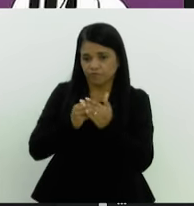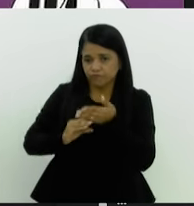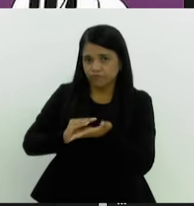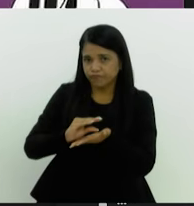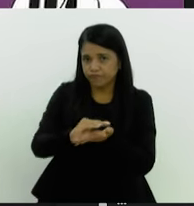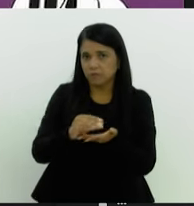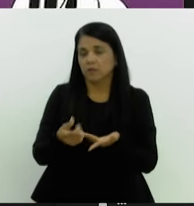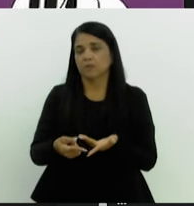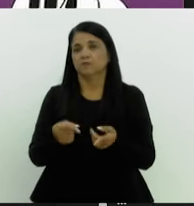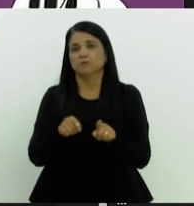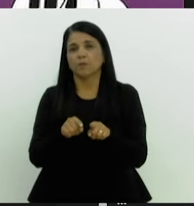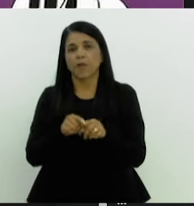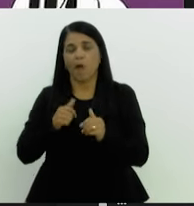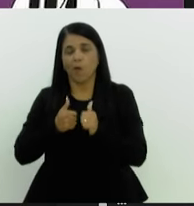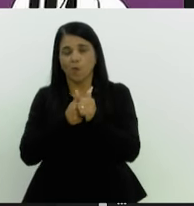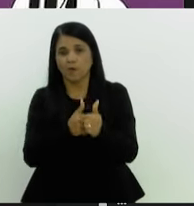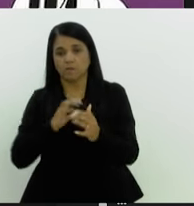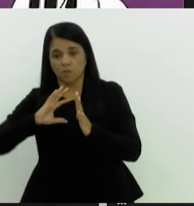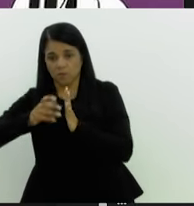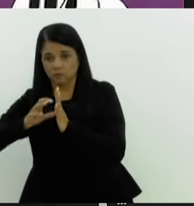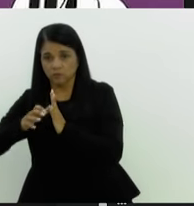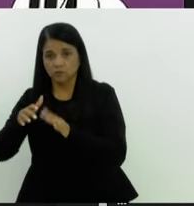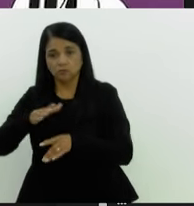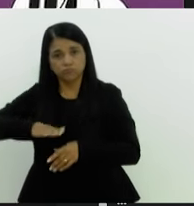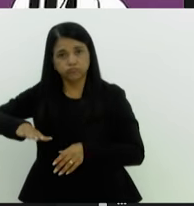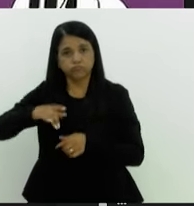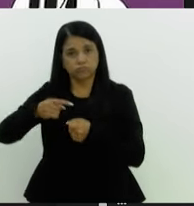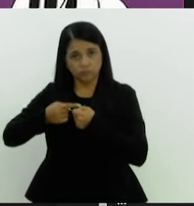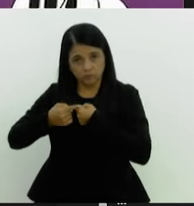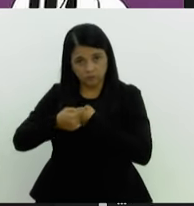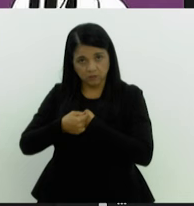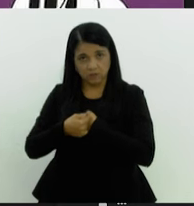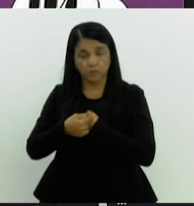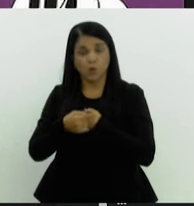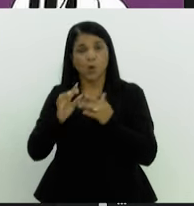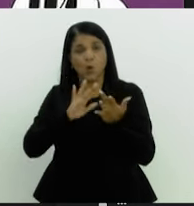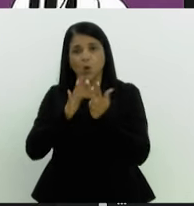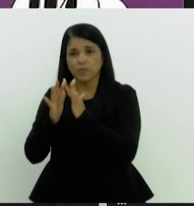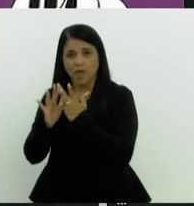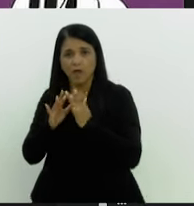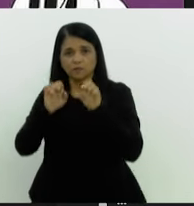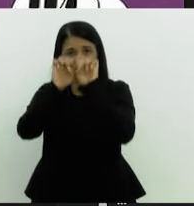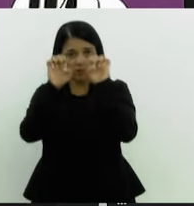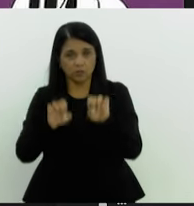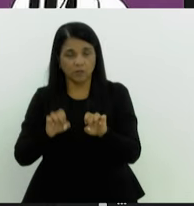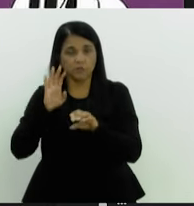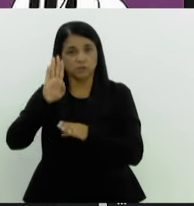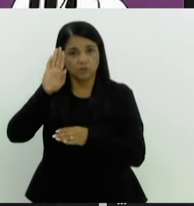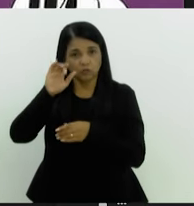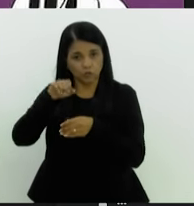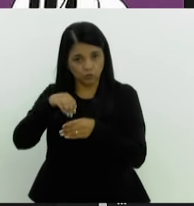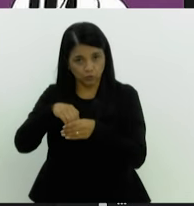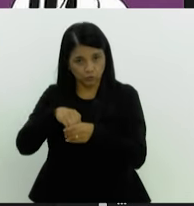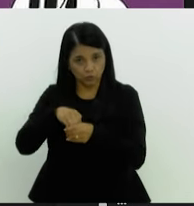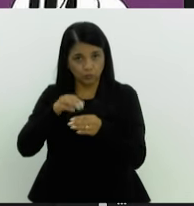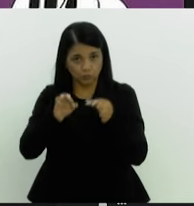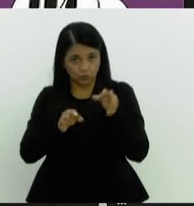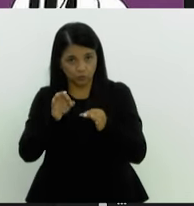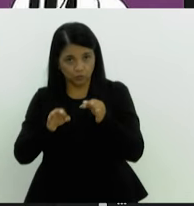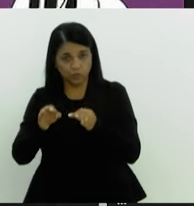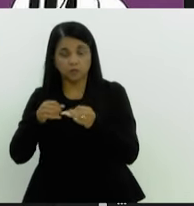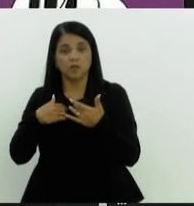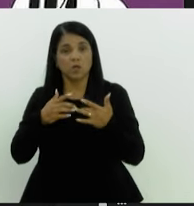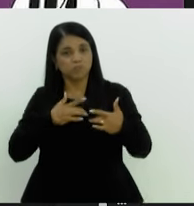acompanhando os partidos políticos ali nos municípios ter o contato com o sistema de justiça e nós nos colocamos à disposição